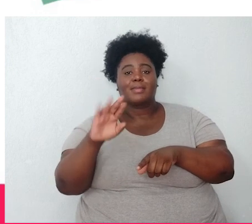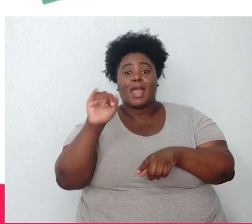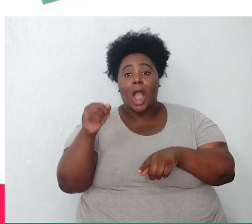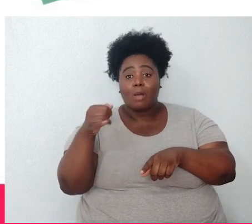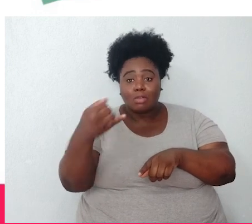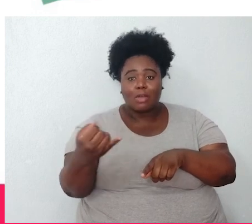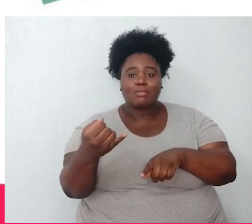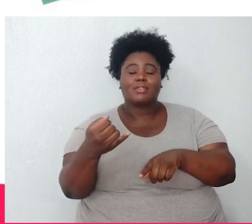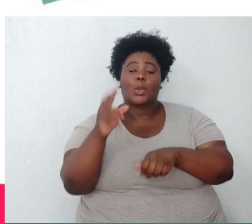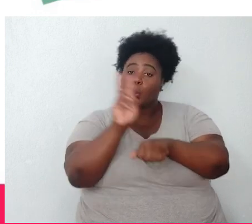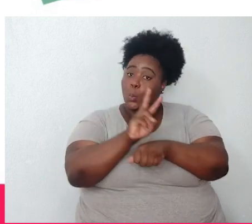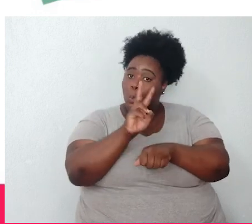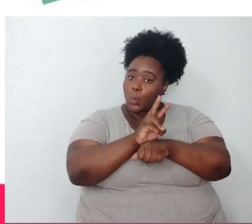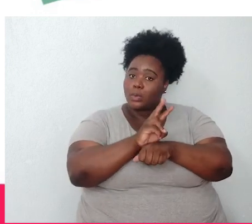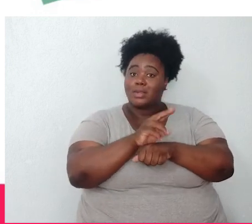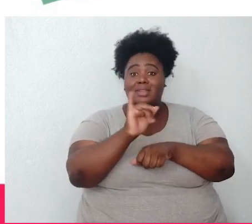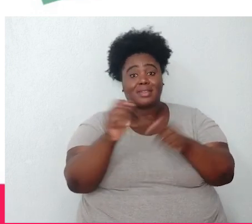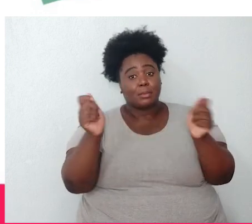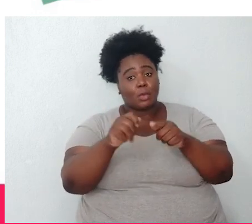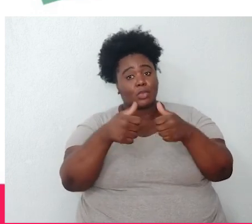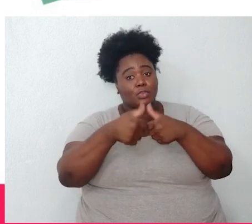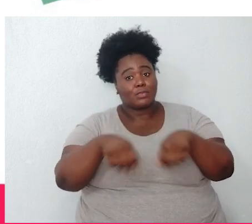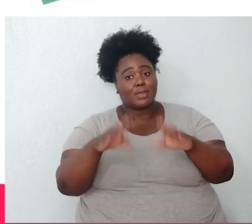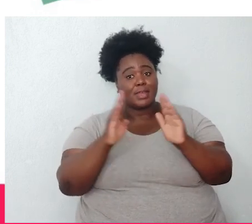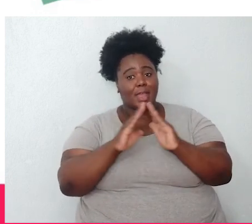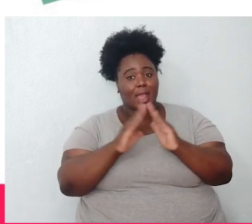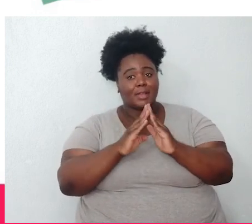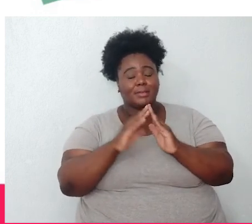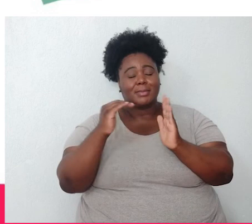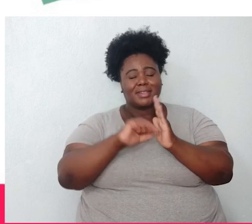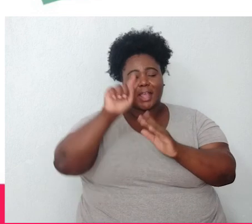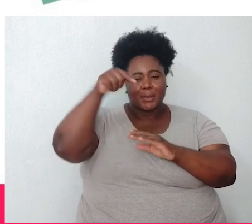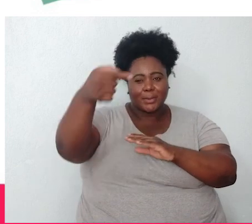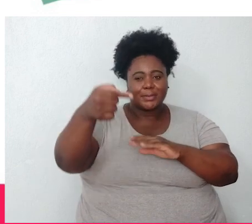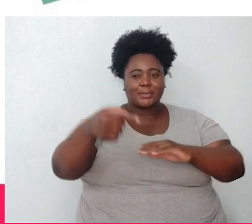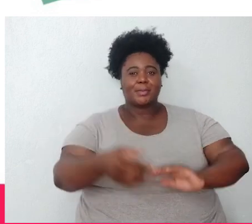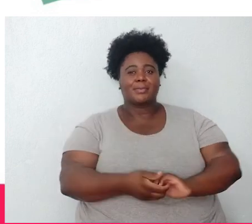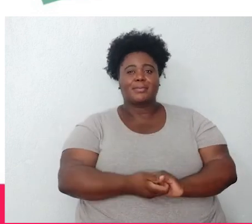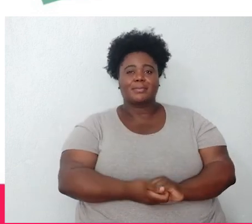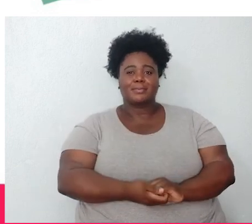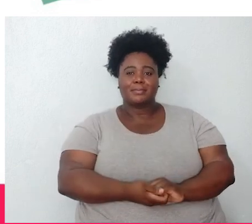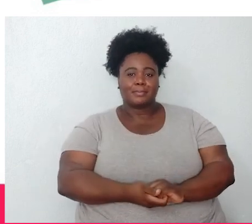www.circuitomunicipaldecultura.com.br. Aproveitem, se cuidem e, se puder, fiquem em casa. Até a próxima.